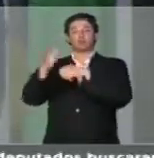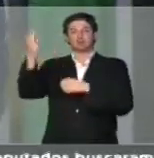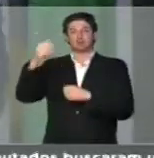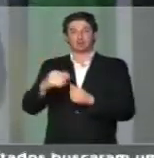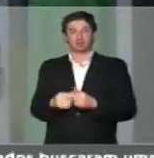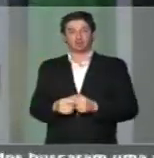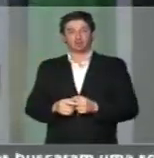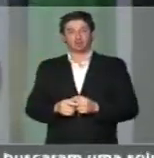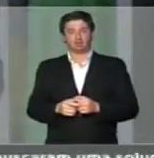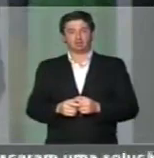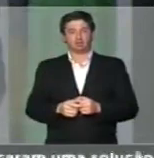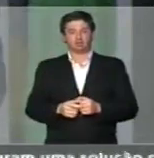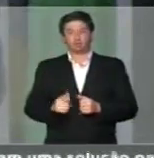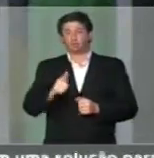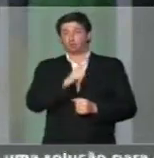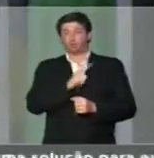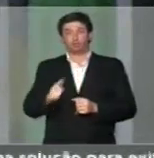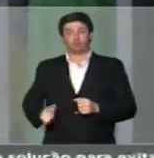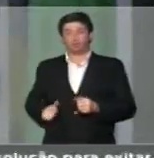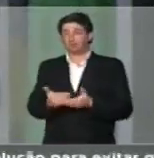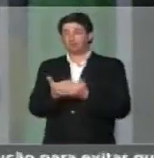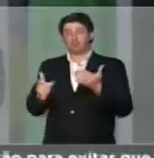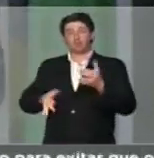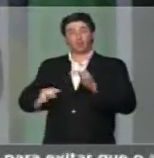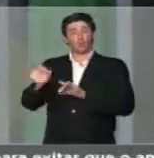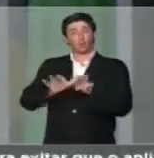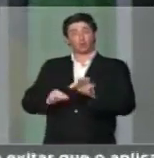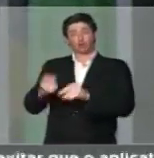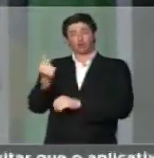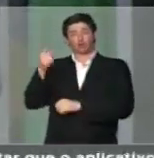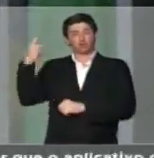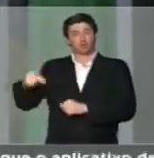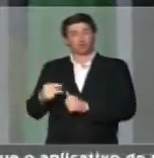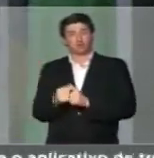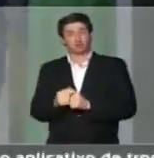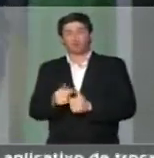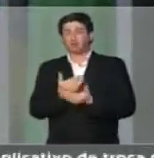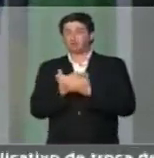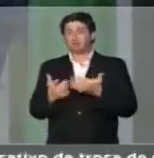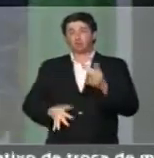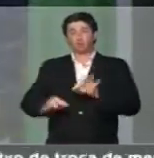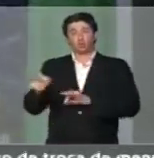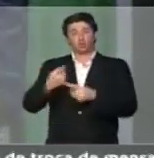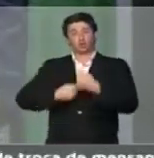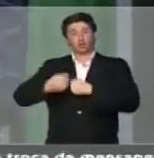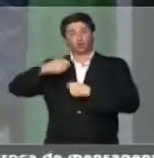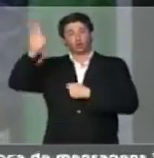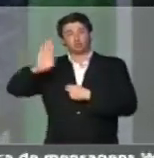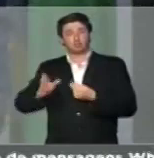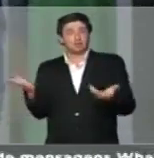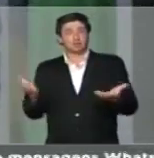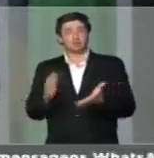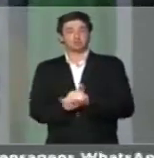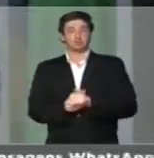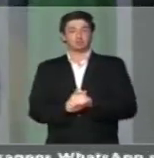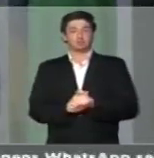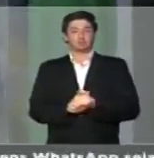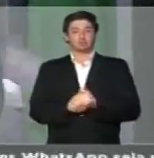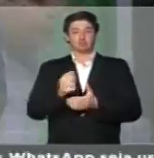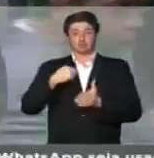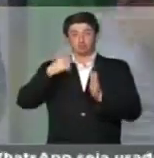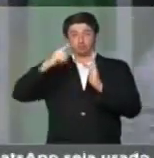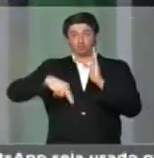O governo perdeu o controle das finanças, perdeu o controle da economia do Brasil. E eu quero